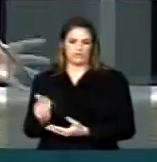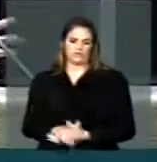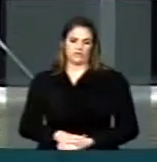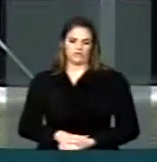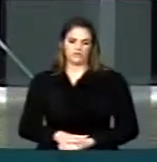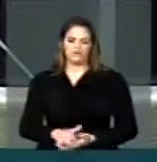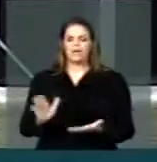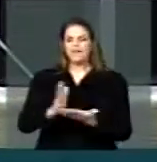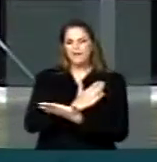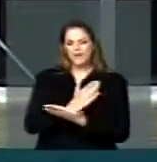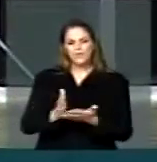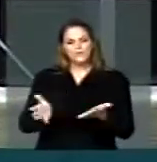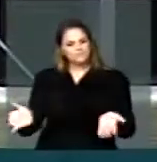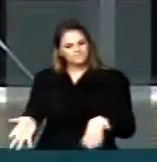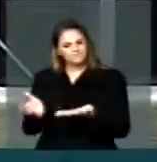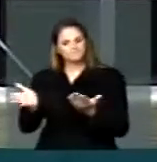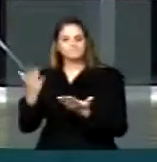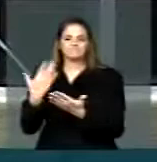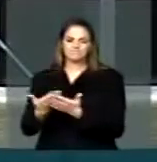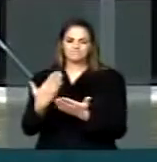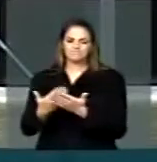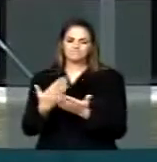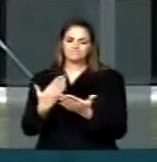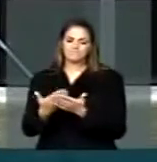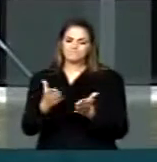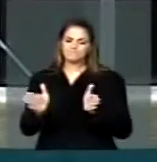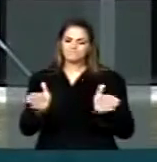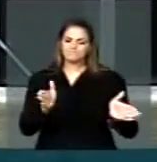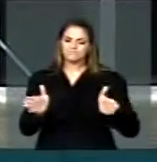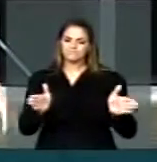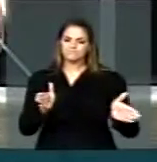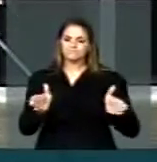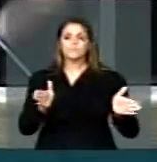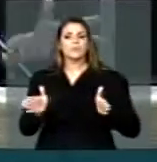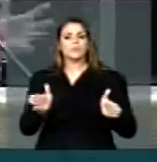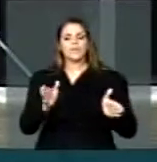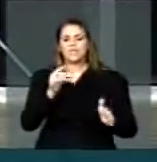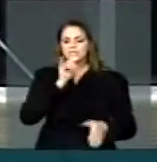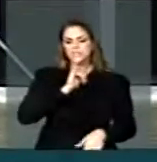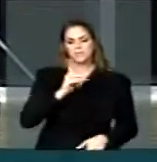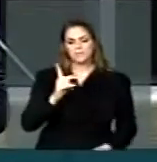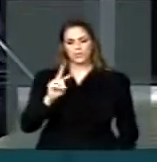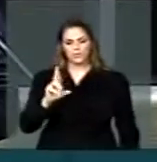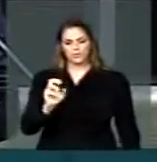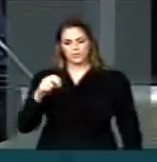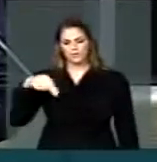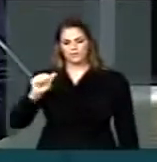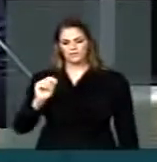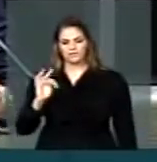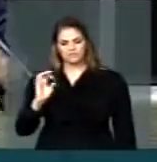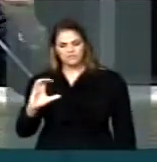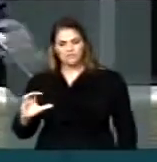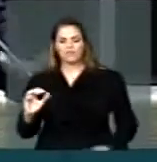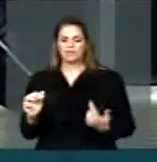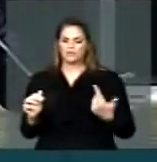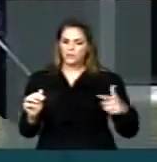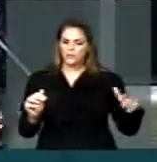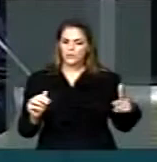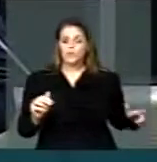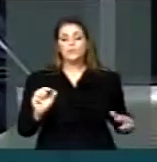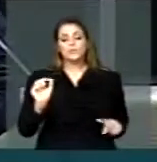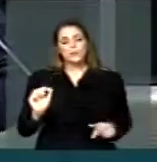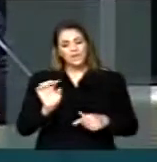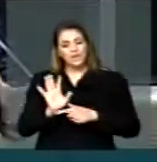com programas educacionais alternativos à grade formal, como o Pronatec, dentre outros programas, que estão